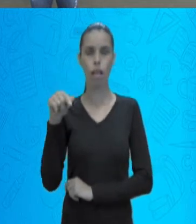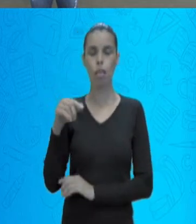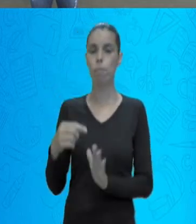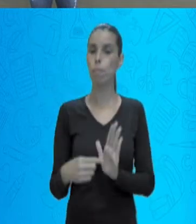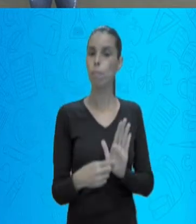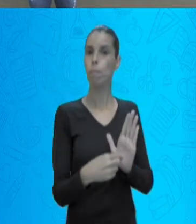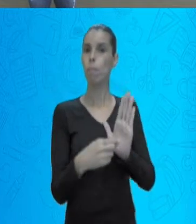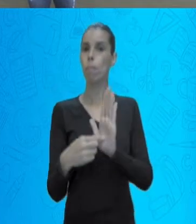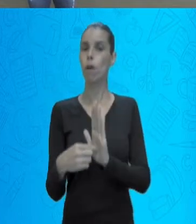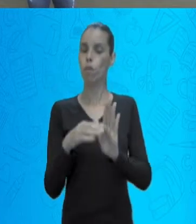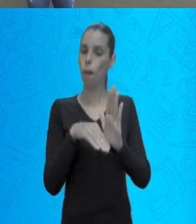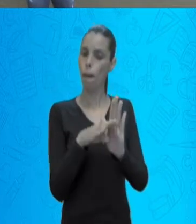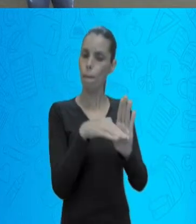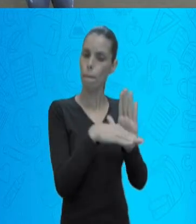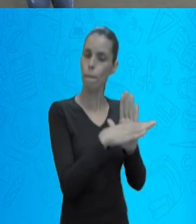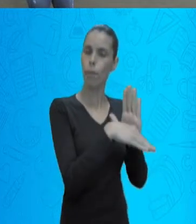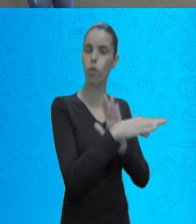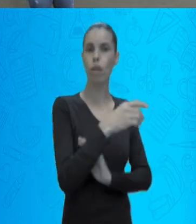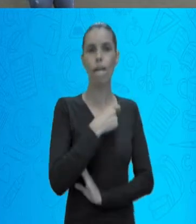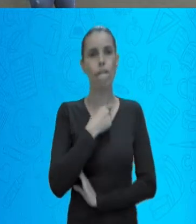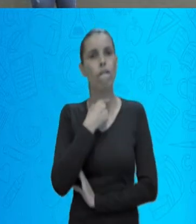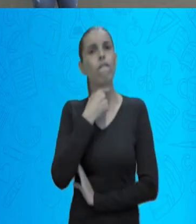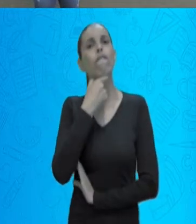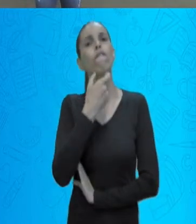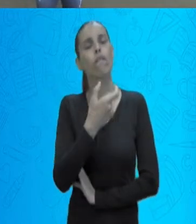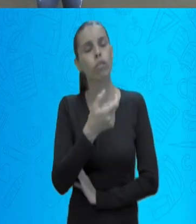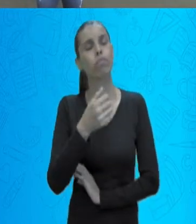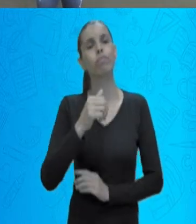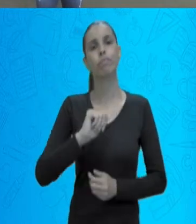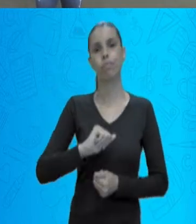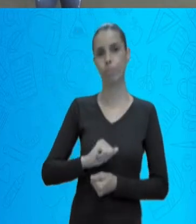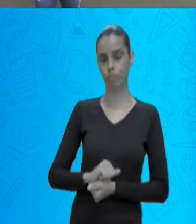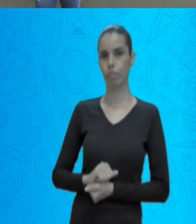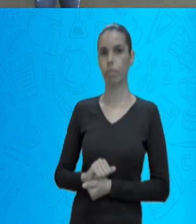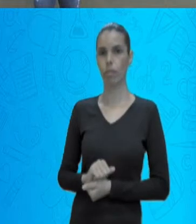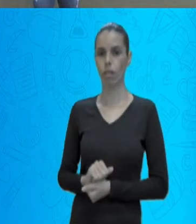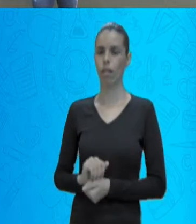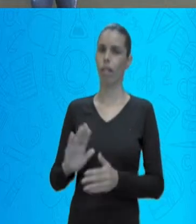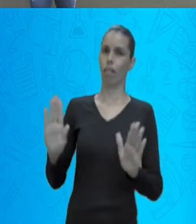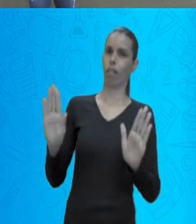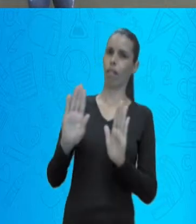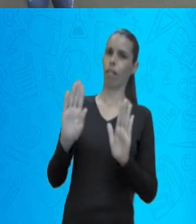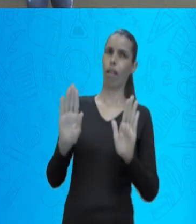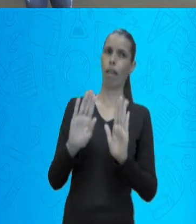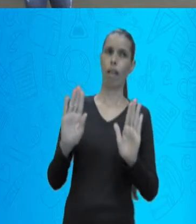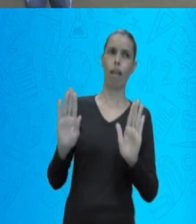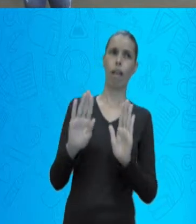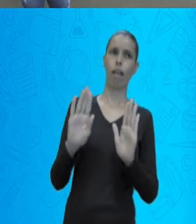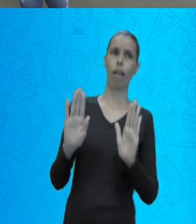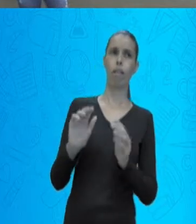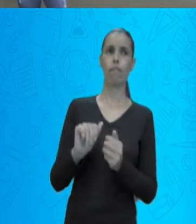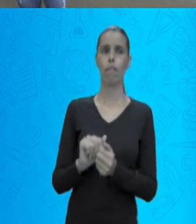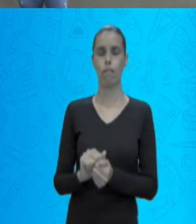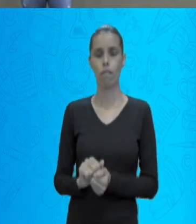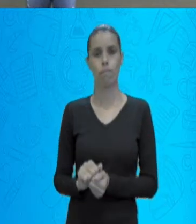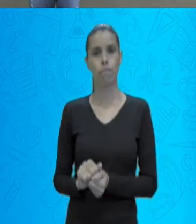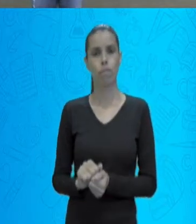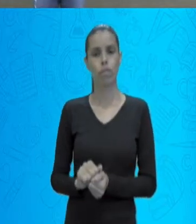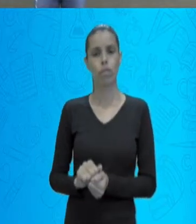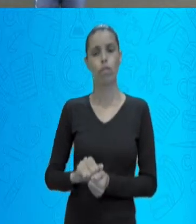parada da voz, ok? Vamos lá então. Não, vai ter Copa do Mundo.